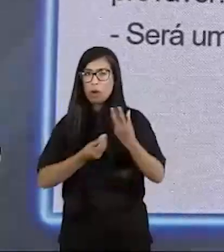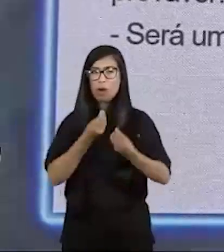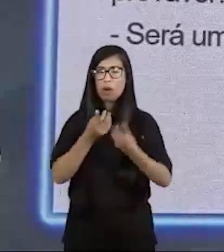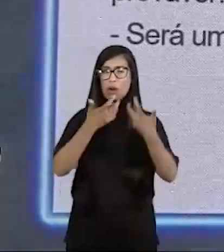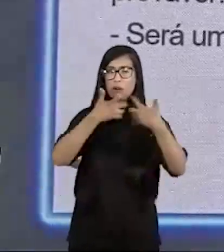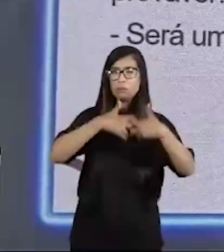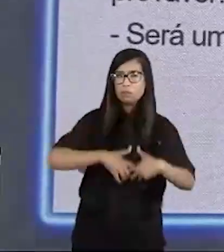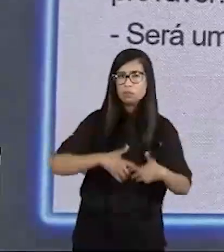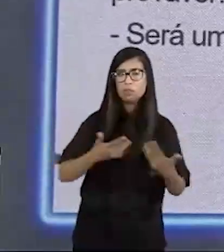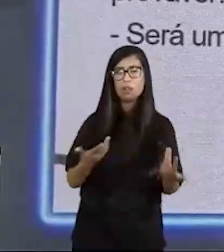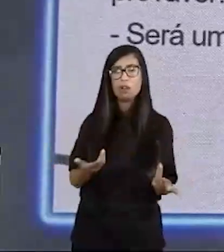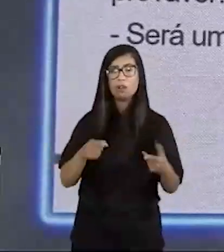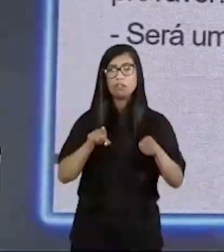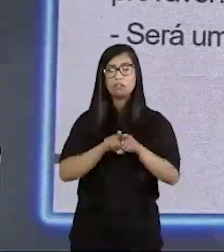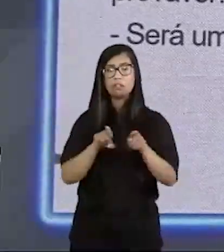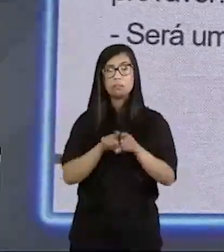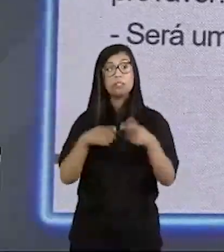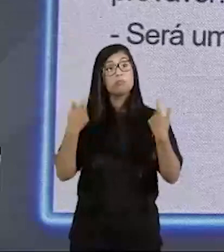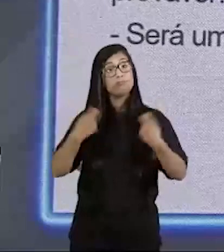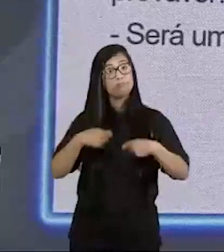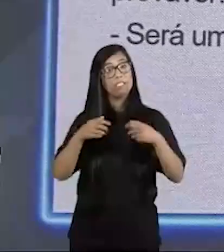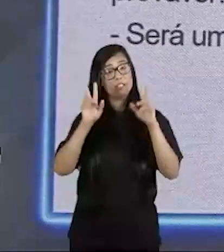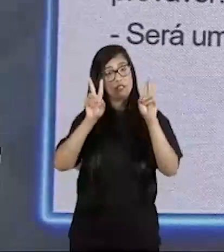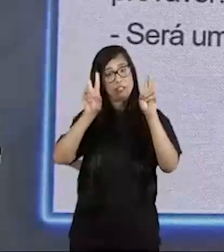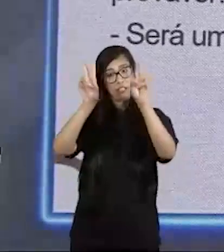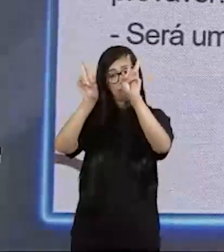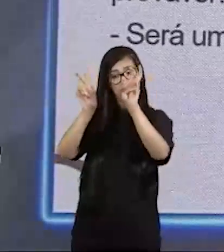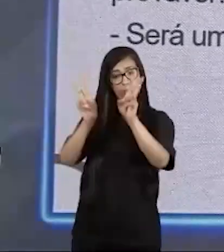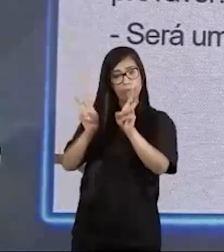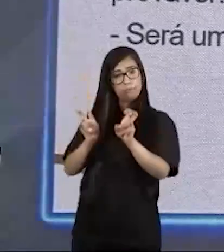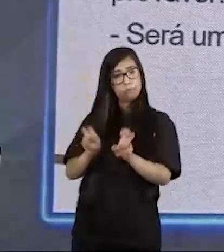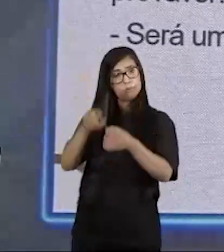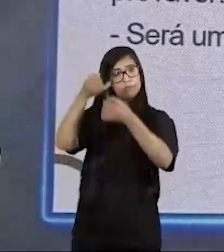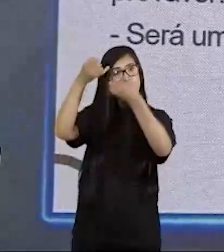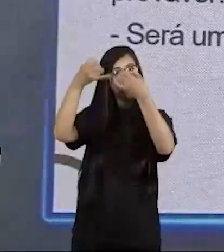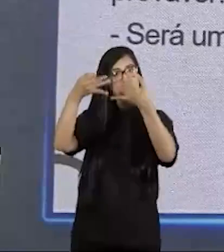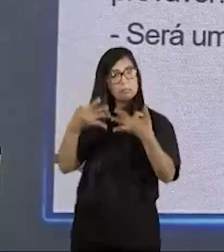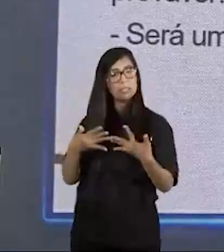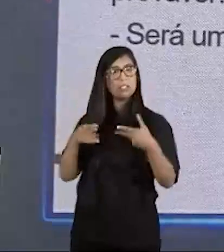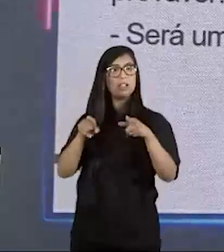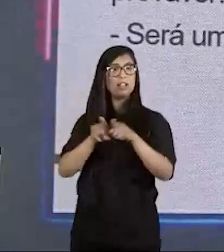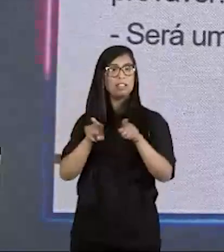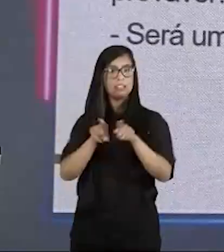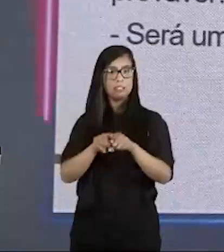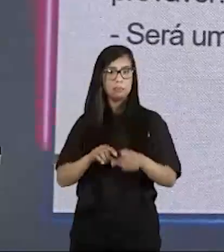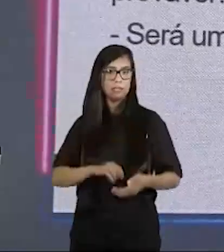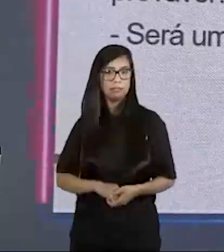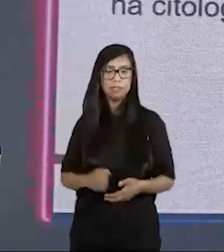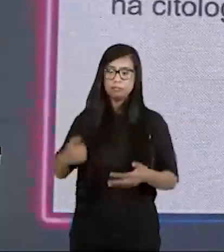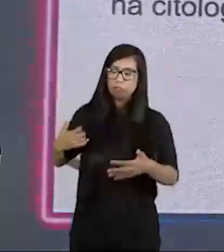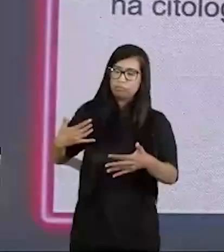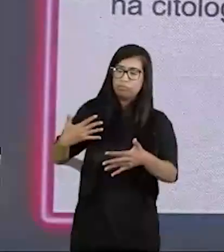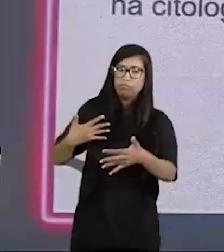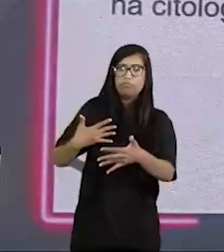tem tal coisa. Então, é sobre isso que a gente vai conversar essa noite e que nós vamos passear a noite toda.